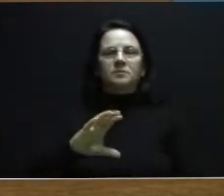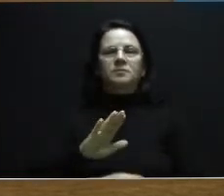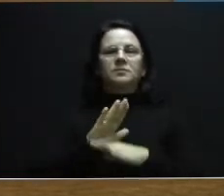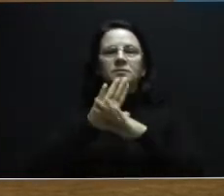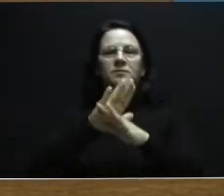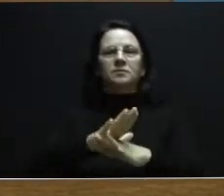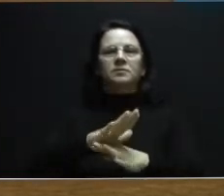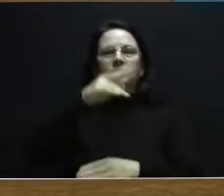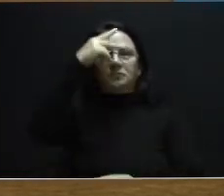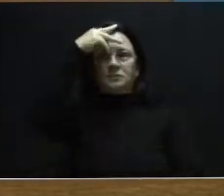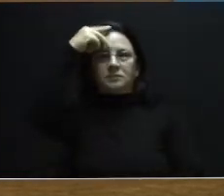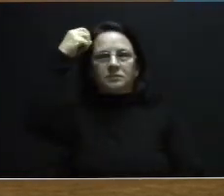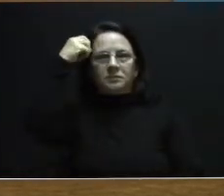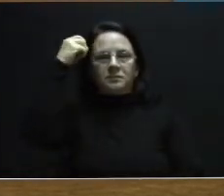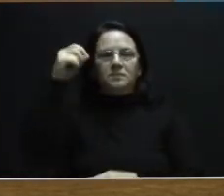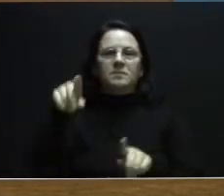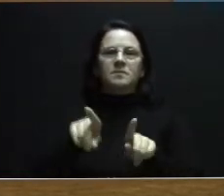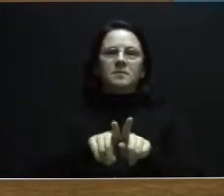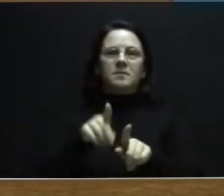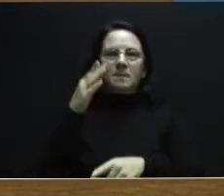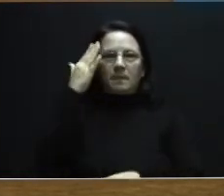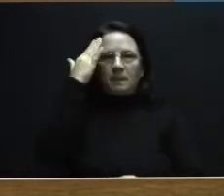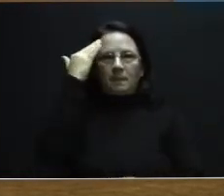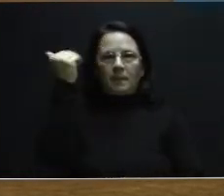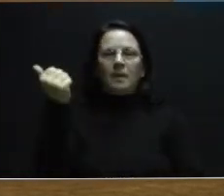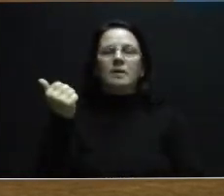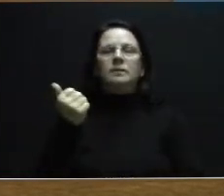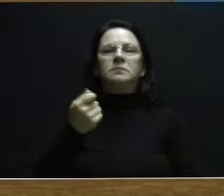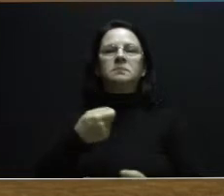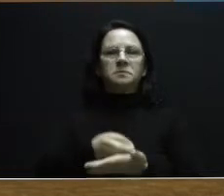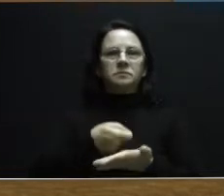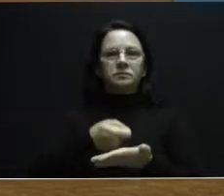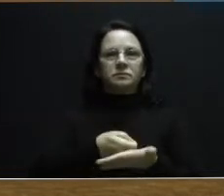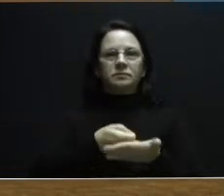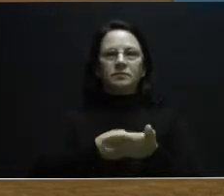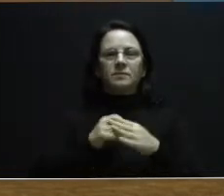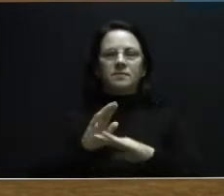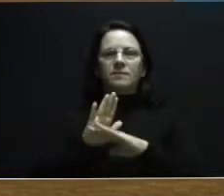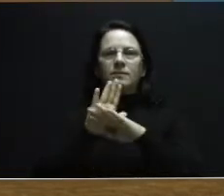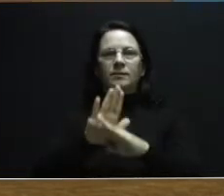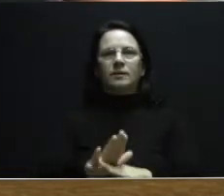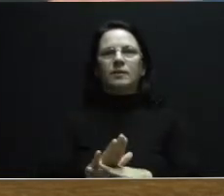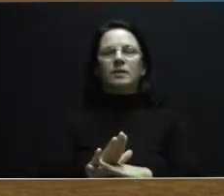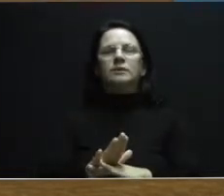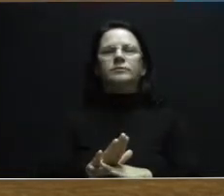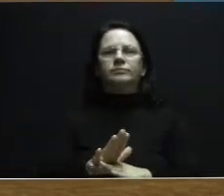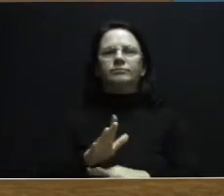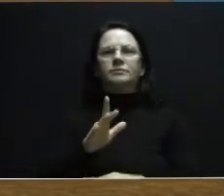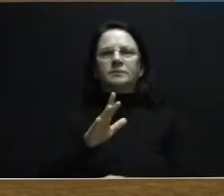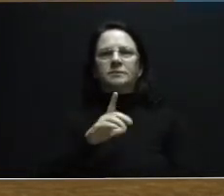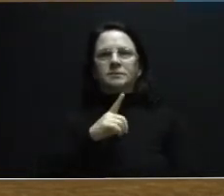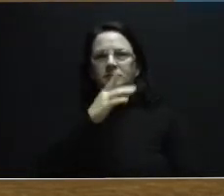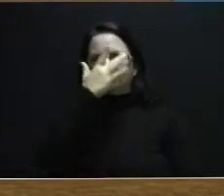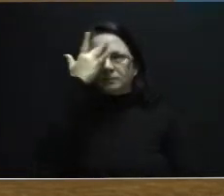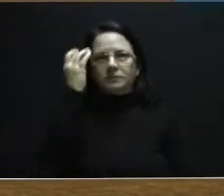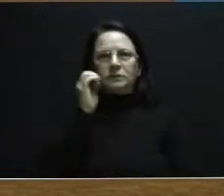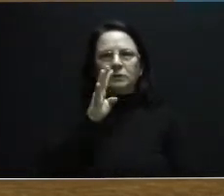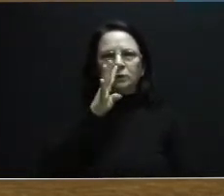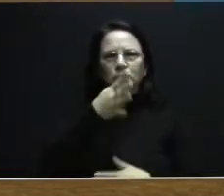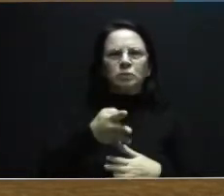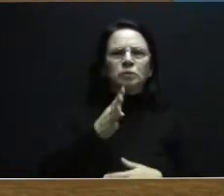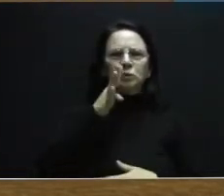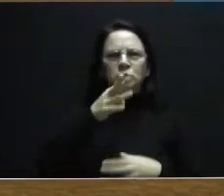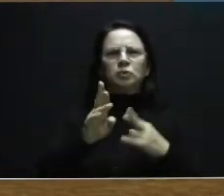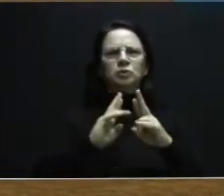essa Câmara também tem que ter muita sabedoria, eu tenho, às vezes, assistido, tenho ajudado, As críticas existem, mas todo mundo quer o melhor para a